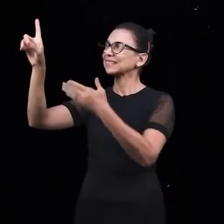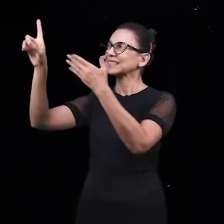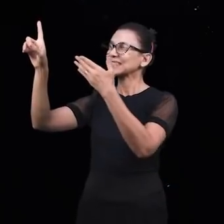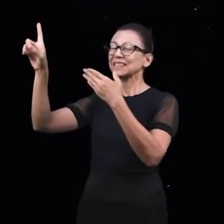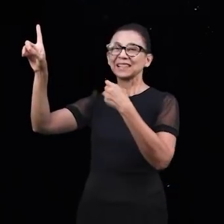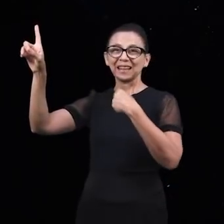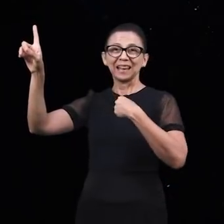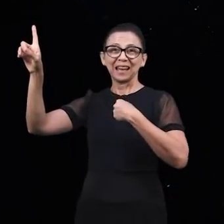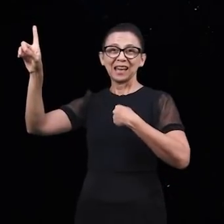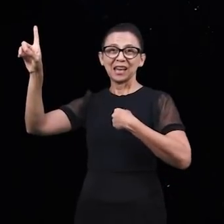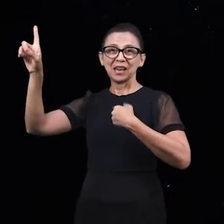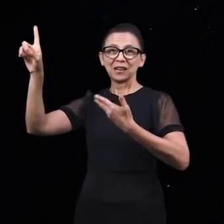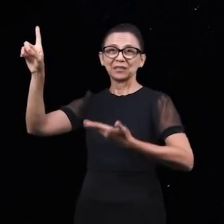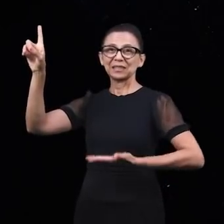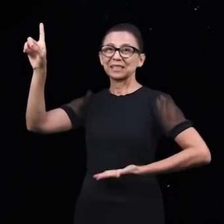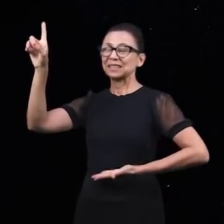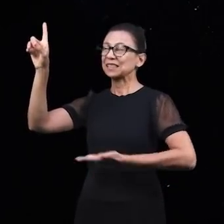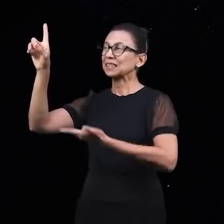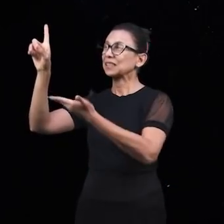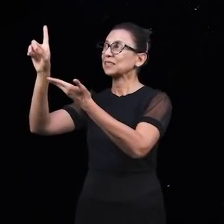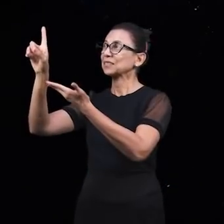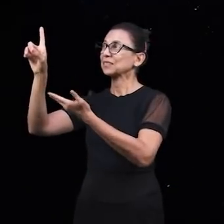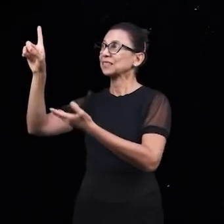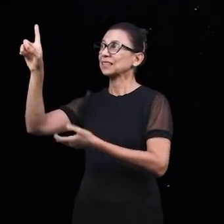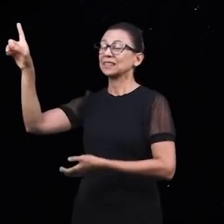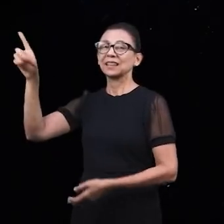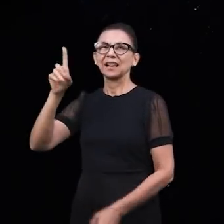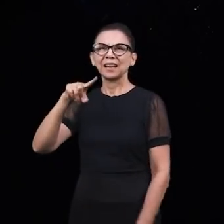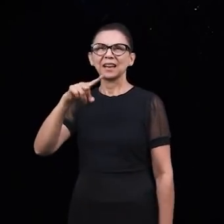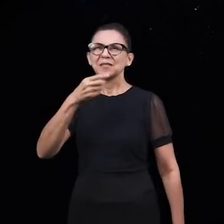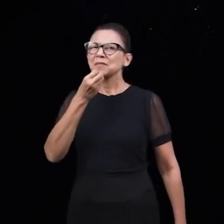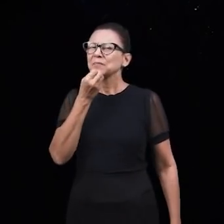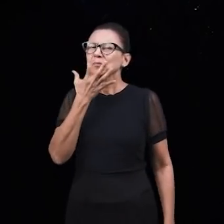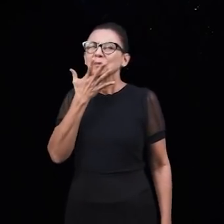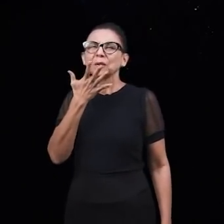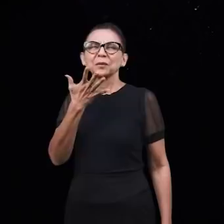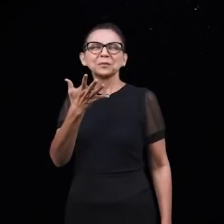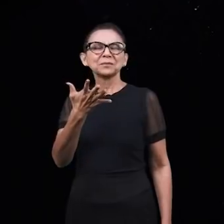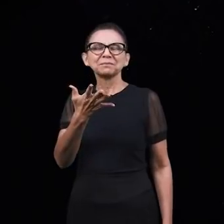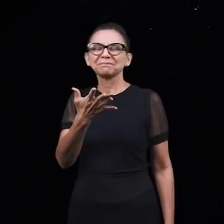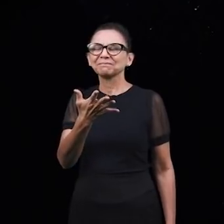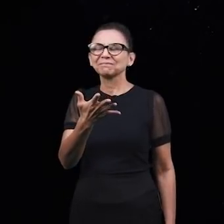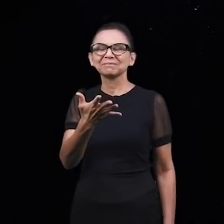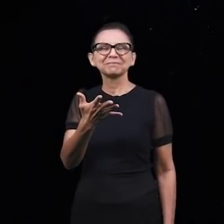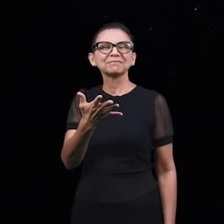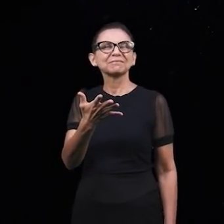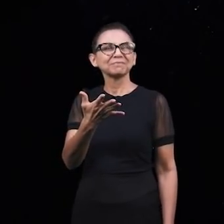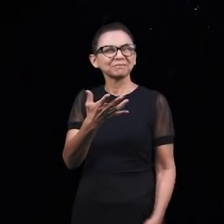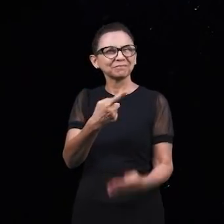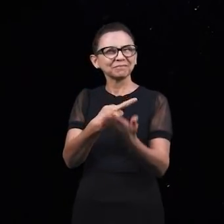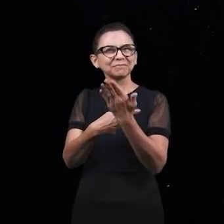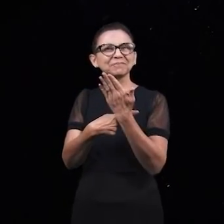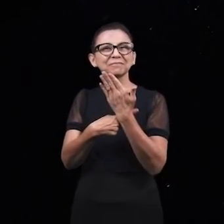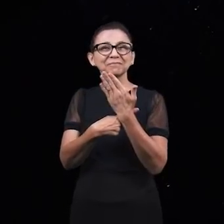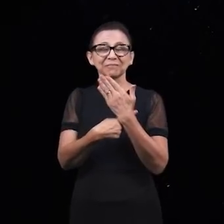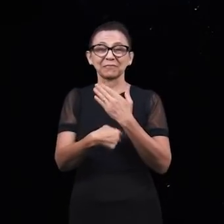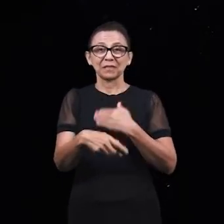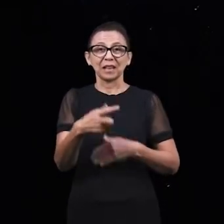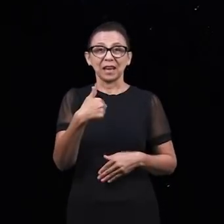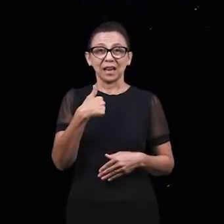Eu sirvo um Deus que é tão bom pra mim.